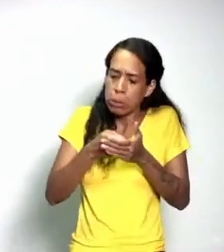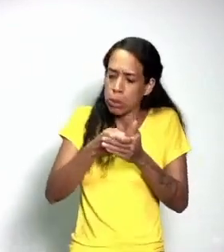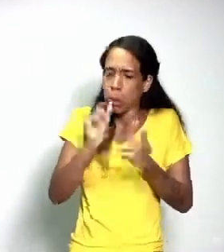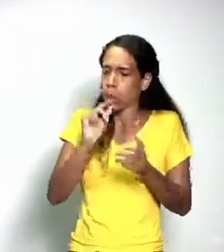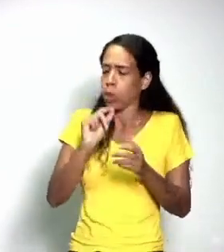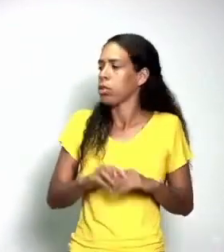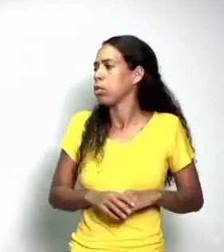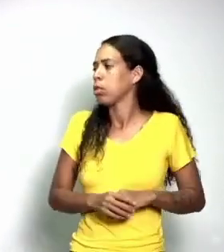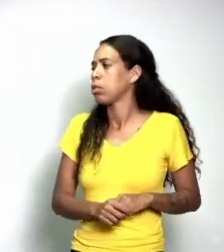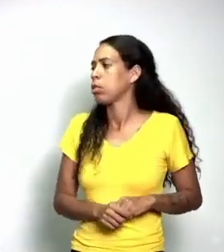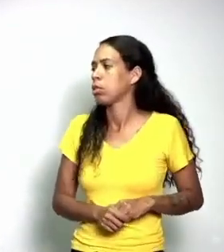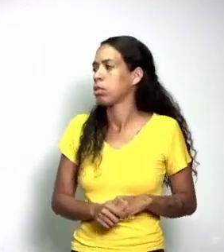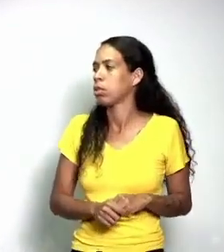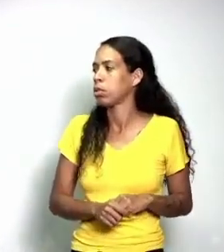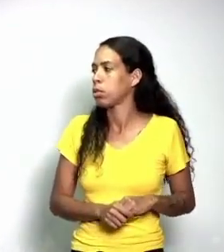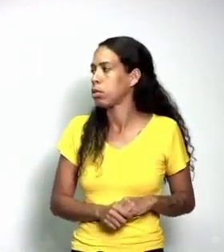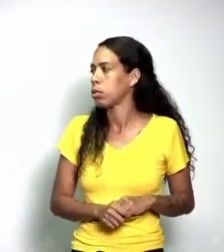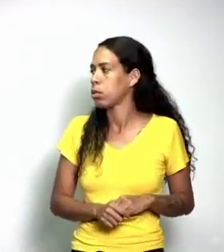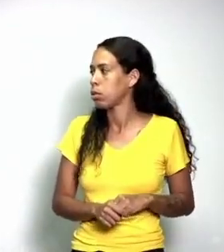puxar.